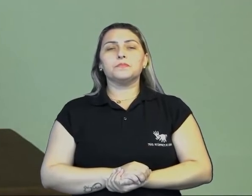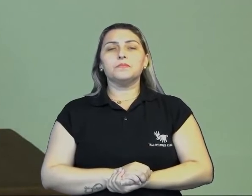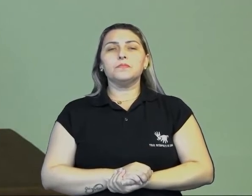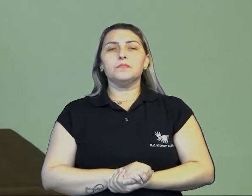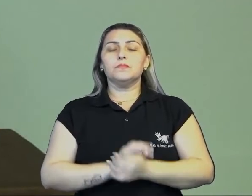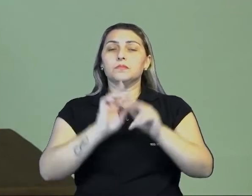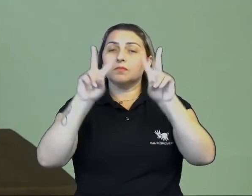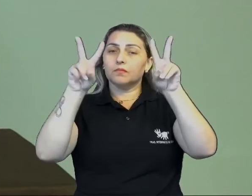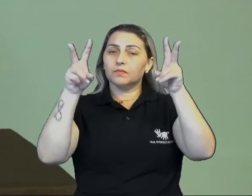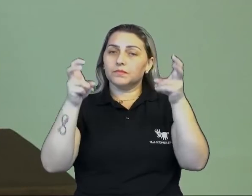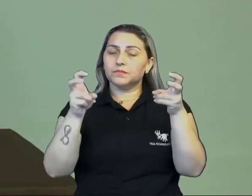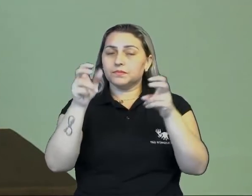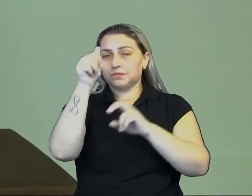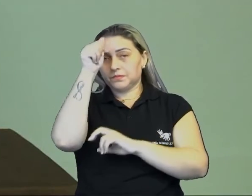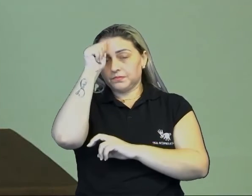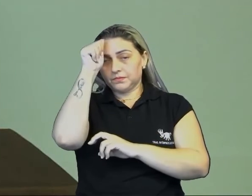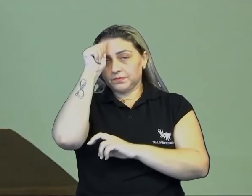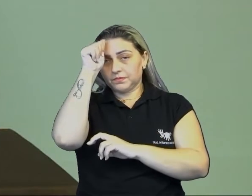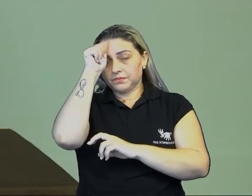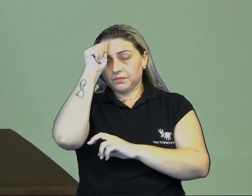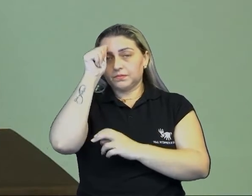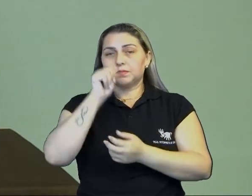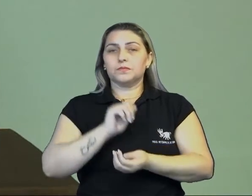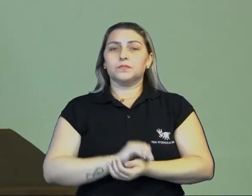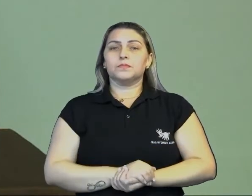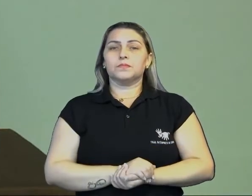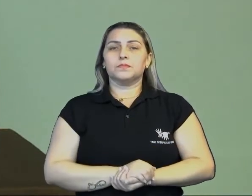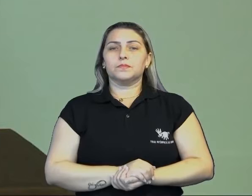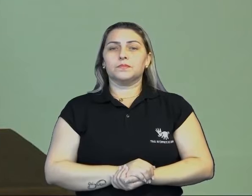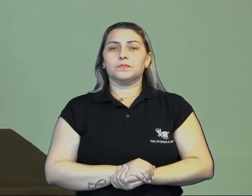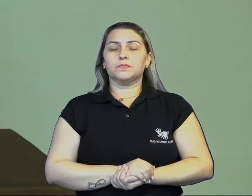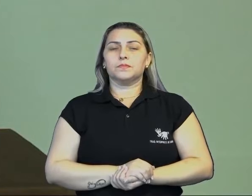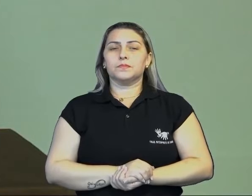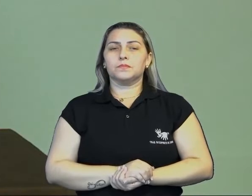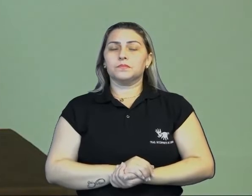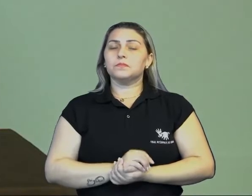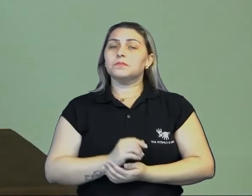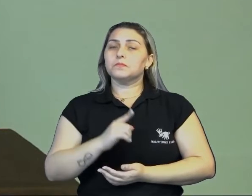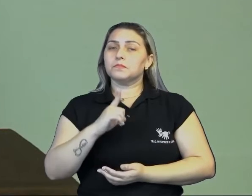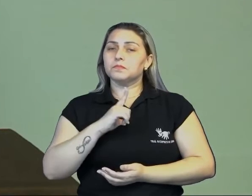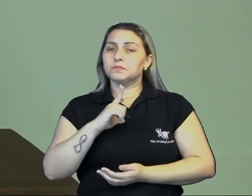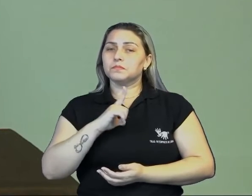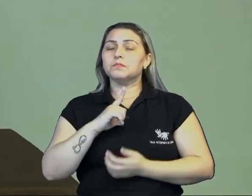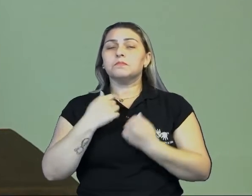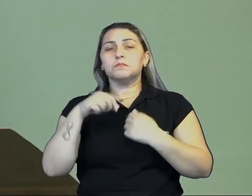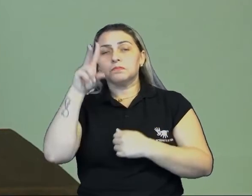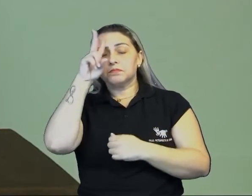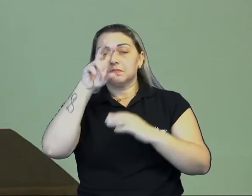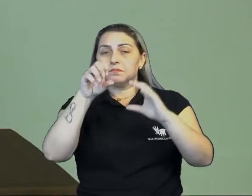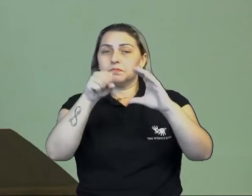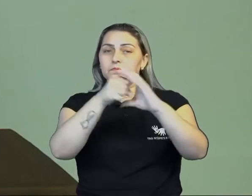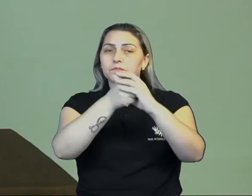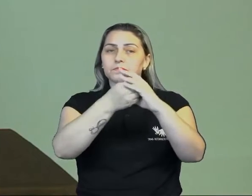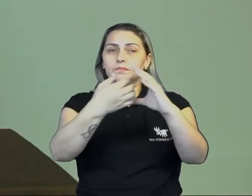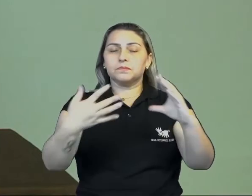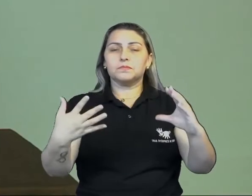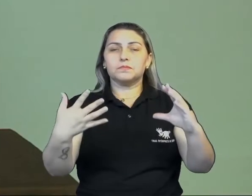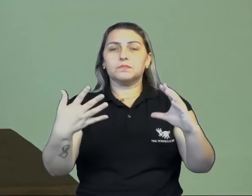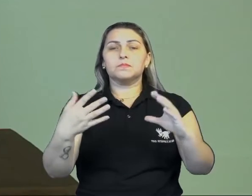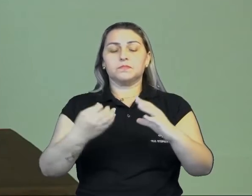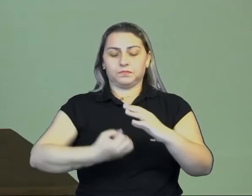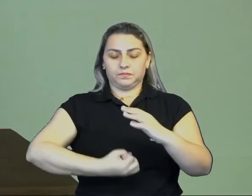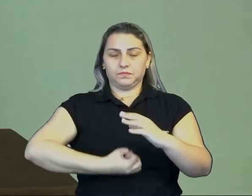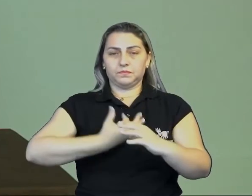o título, o autor, às vezes, ele vai estar aqui. Outra coisa que vocês têm que lembrar da característica, né,